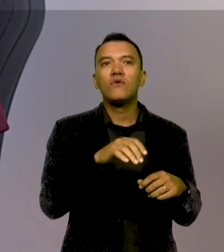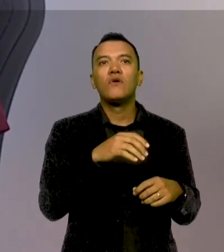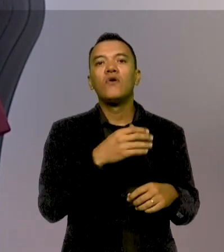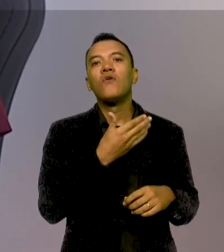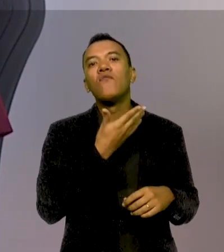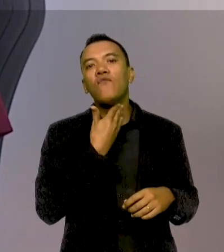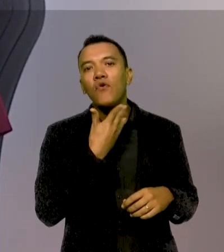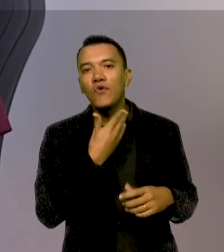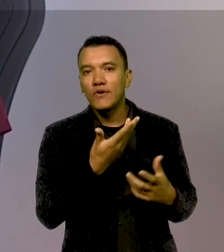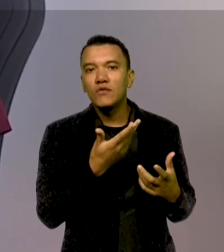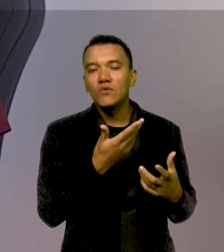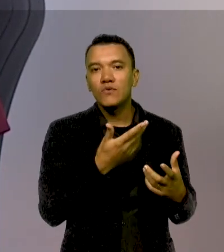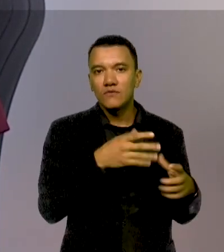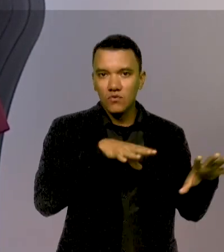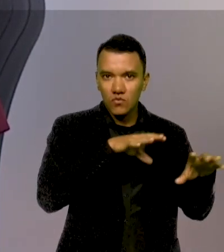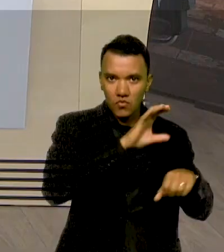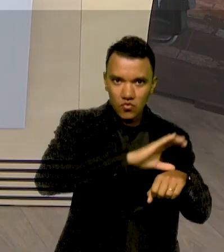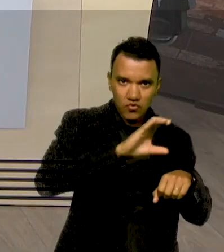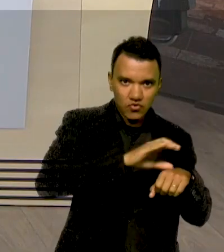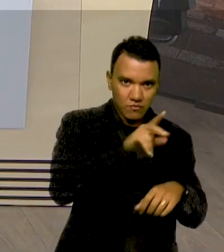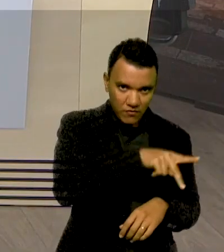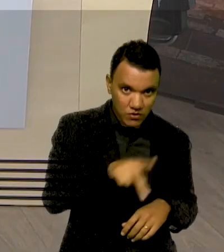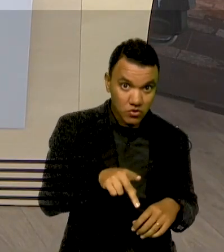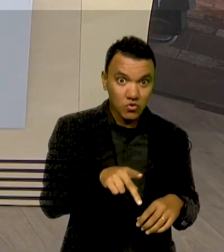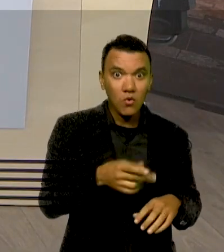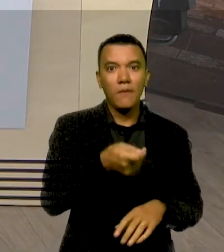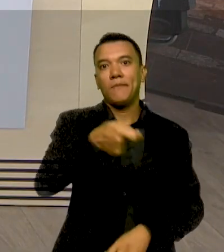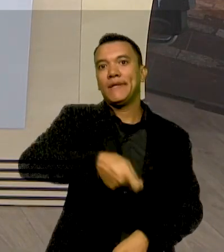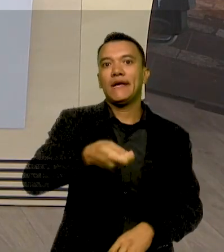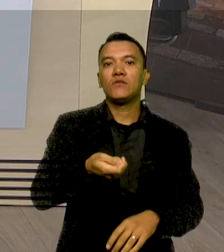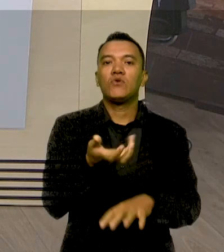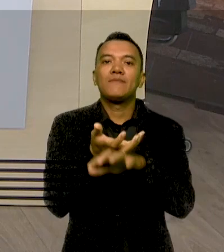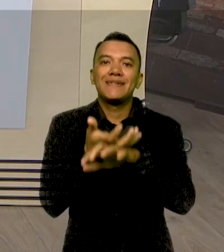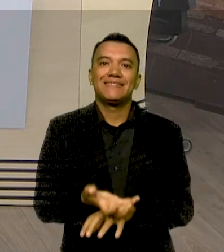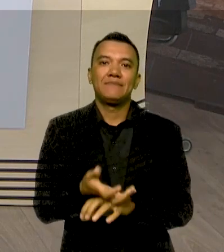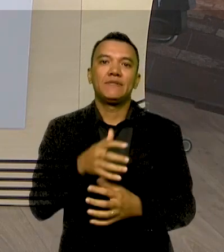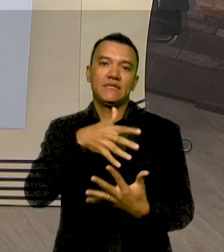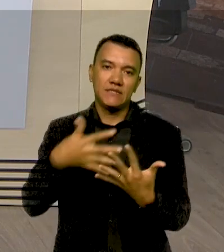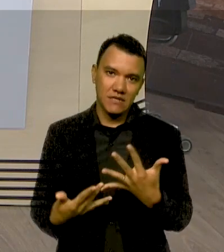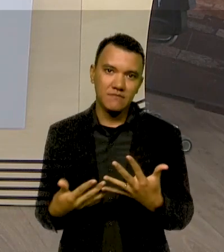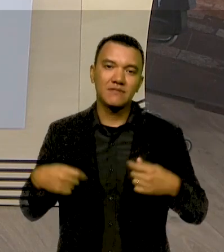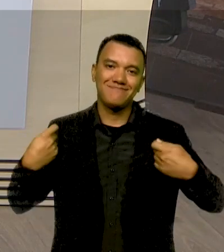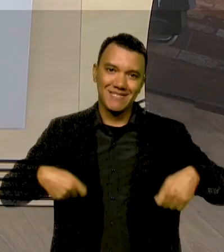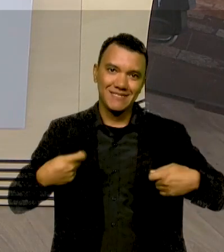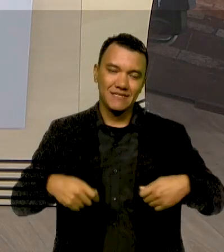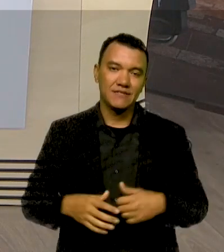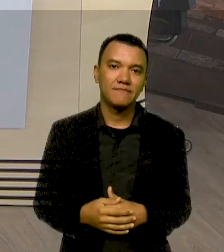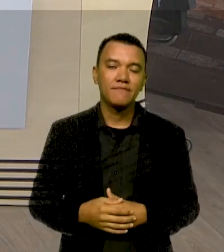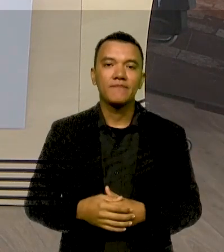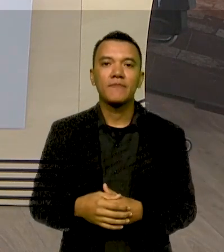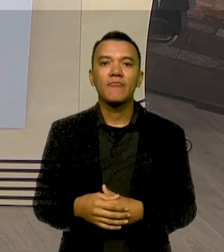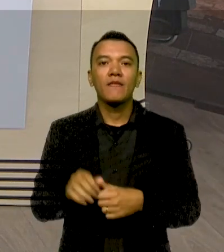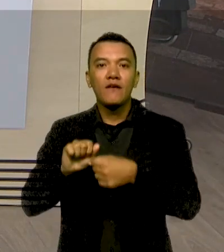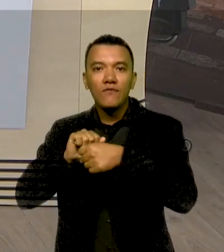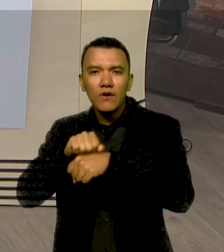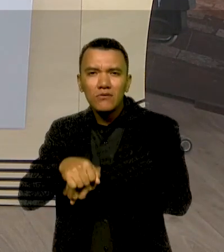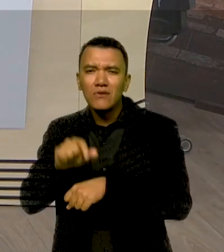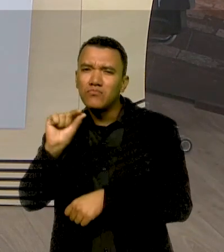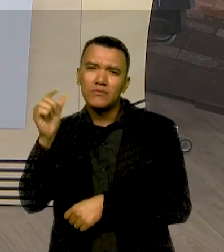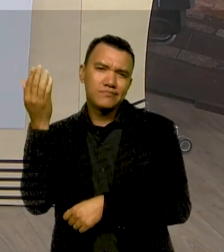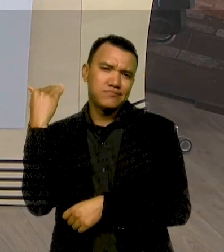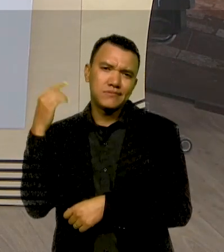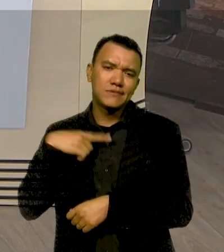né, para professores. Então, se tornou obrigatório e algumas instituições de ensino superior só bem recentemente que